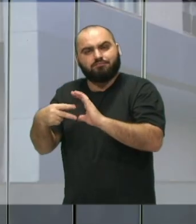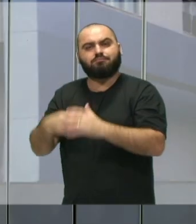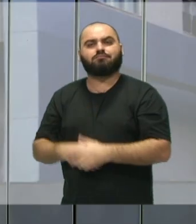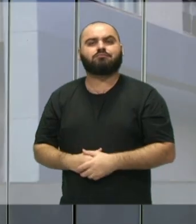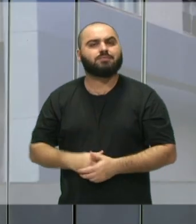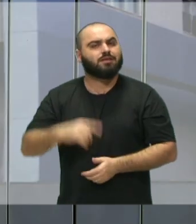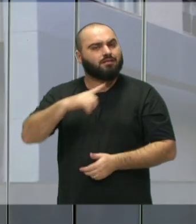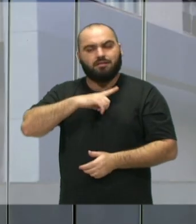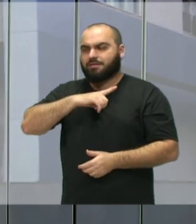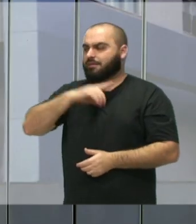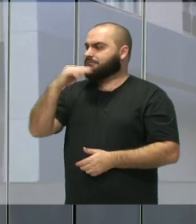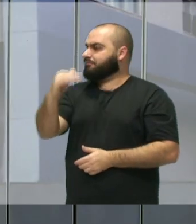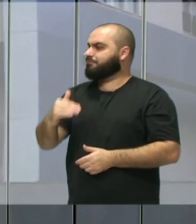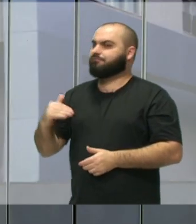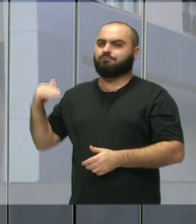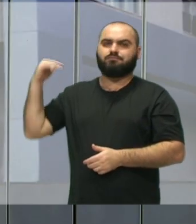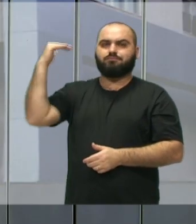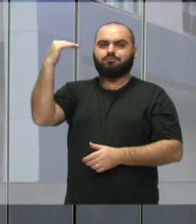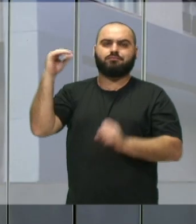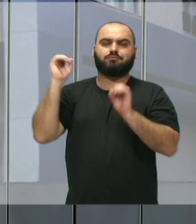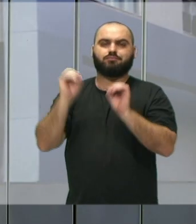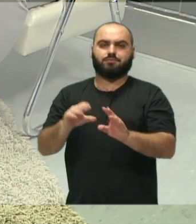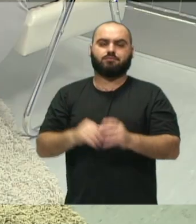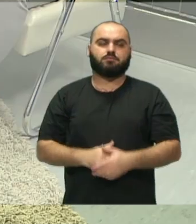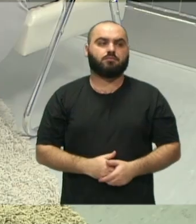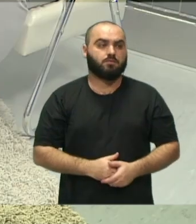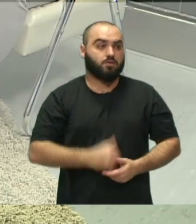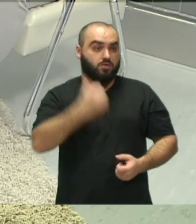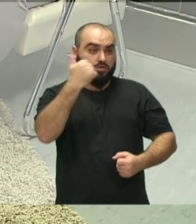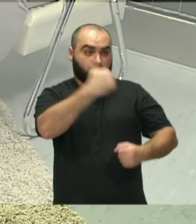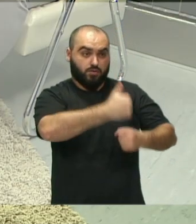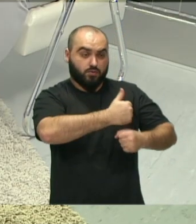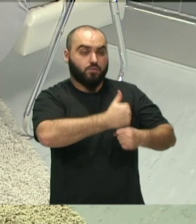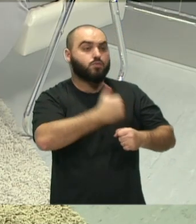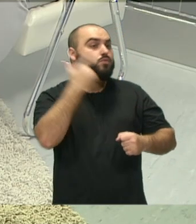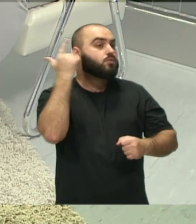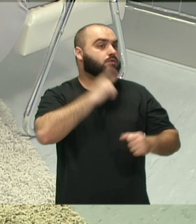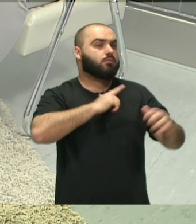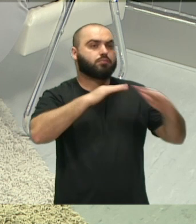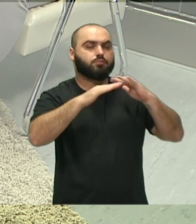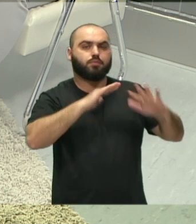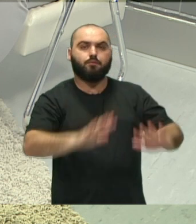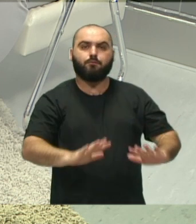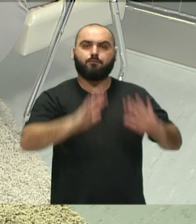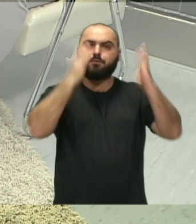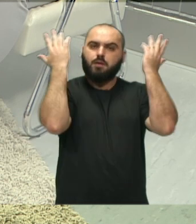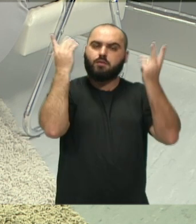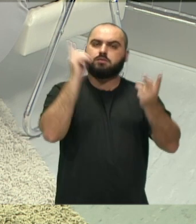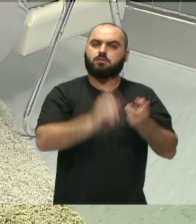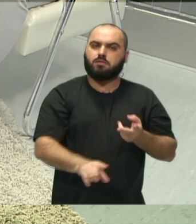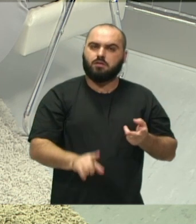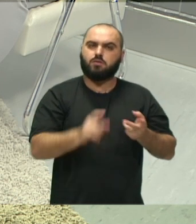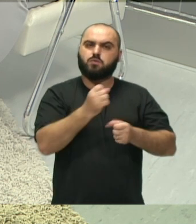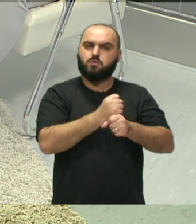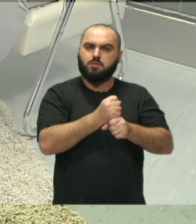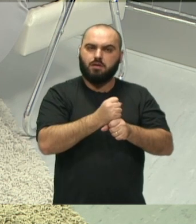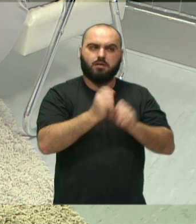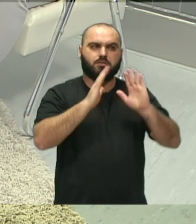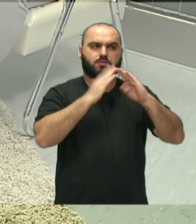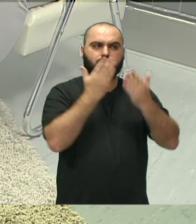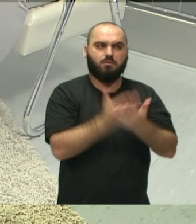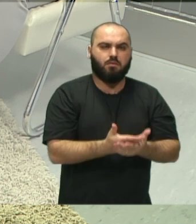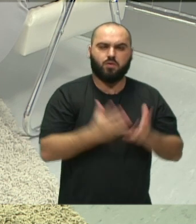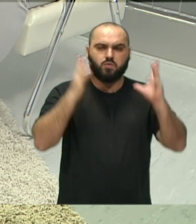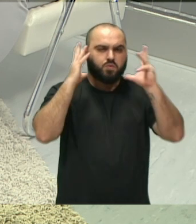passo enorme na educação. Legitima o diretor a mobilizar a comunidade escolar em torno de eventos, do calendário, do ano letivo e